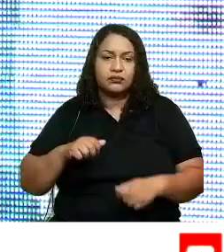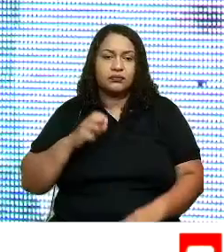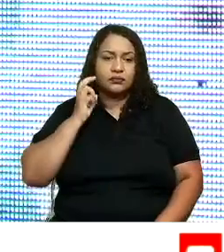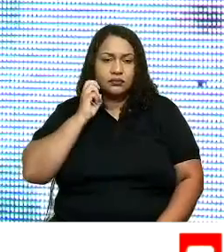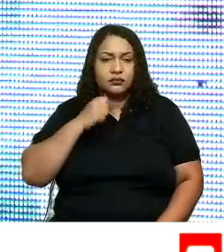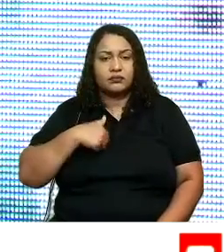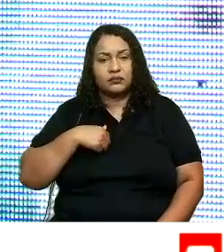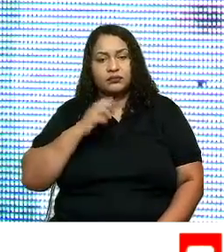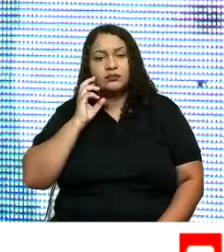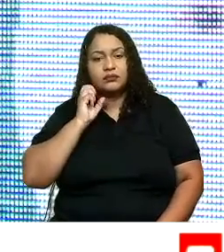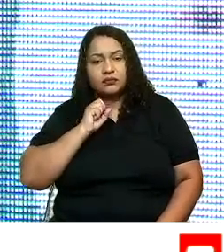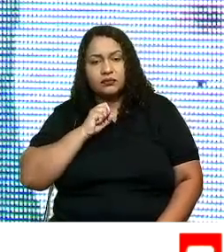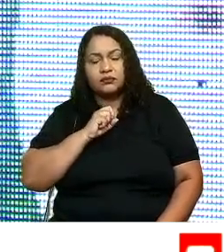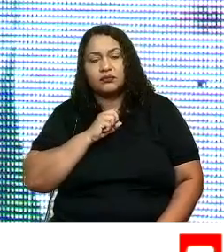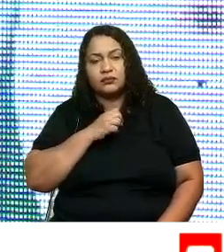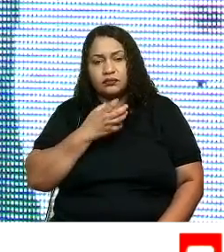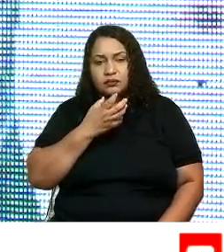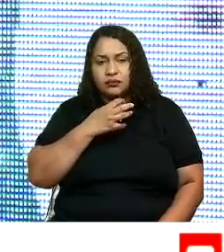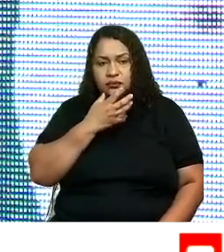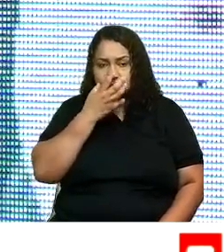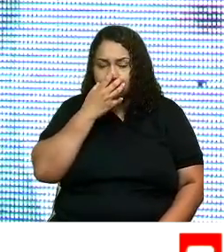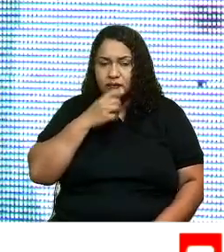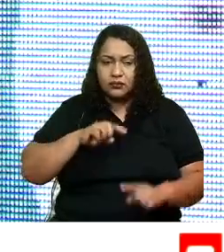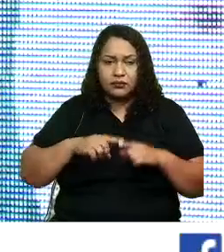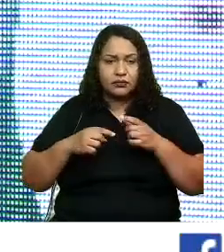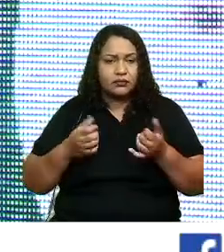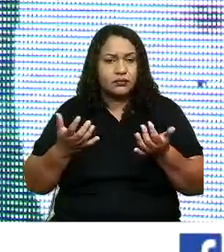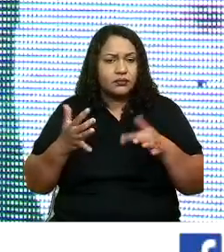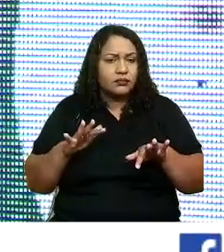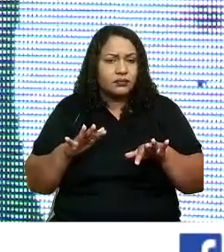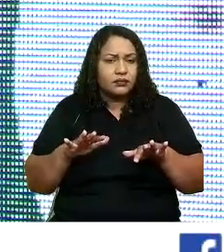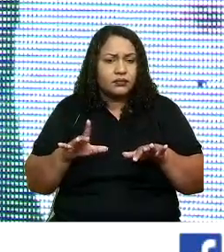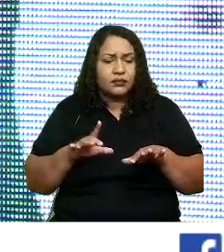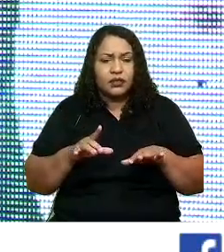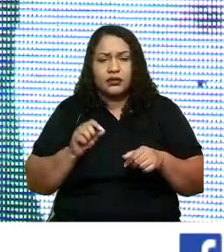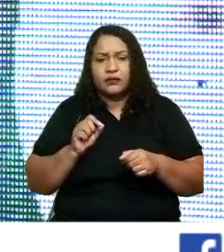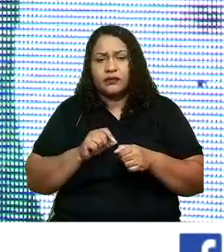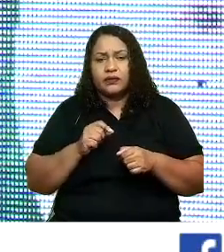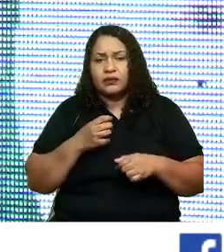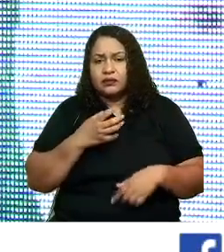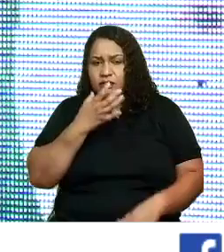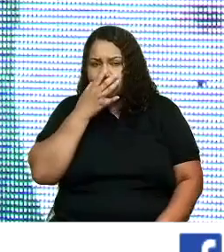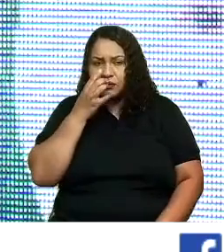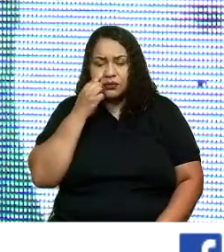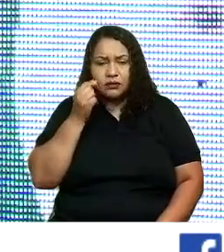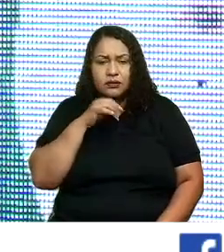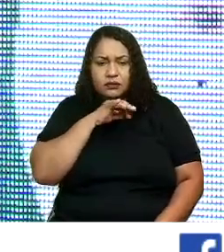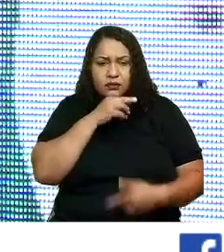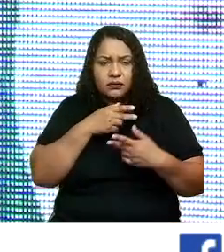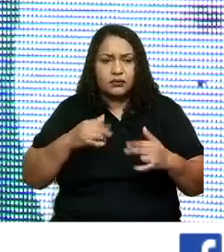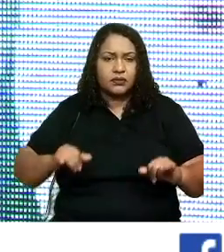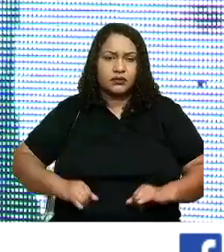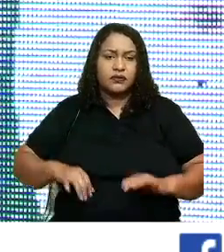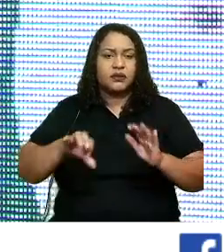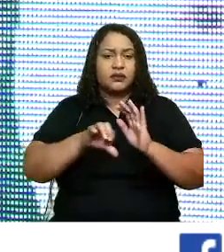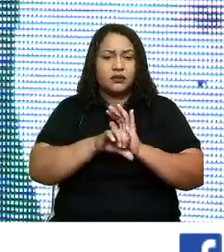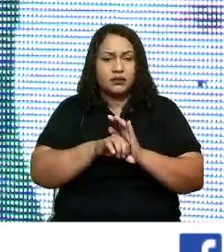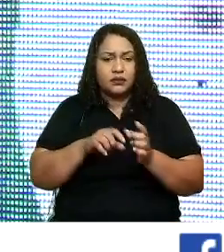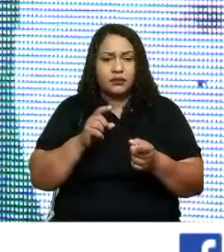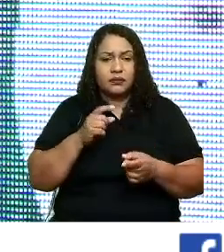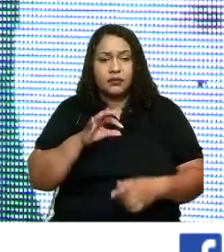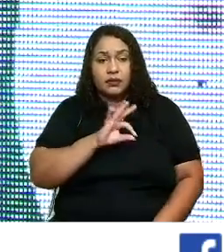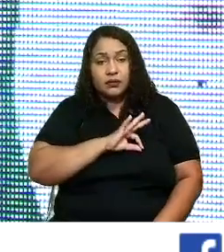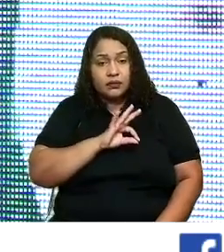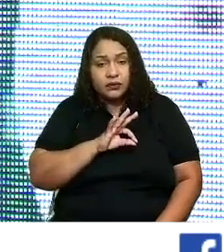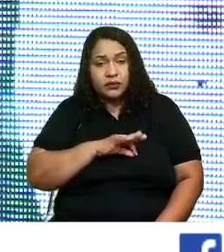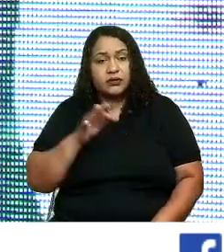ir para adoção como eu adotei por exemplo mas se você não quer ter um animal não maltrate também você não tem esse direito além de ser